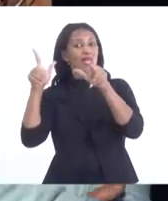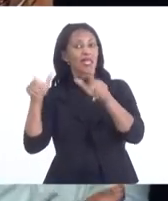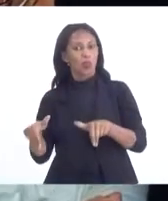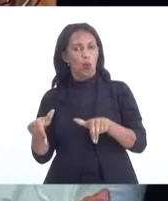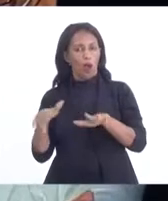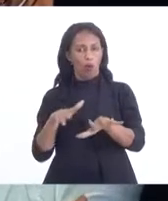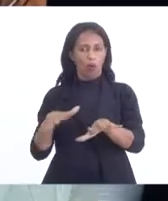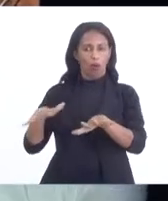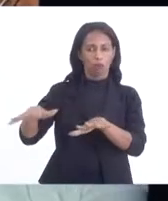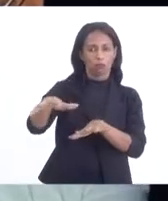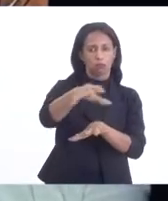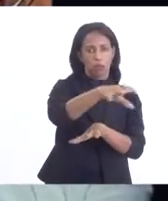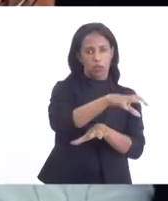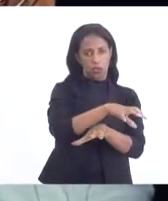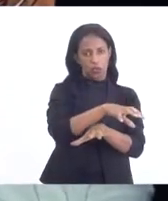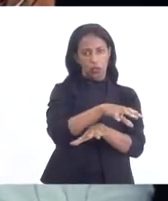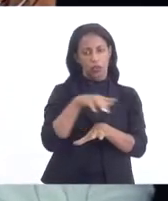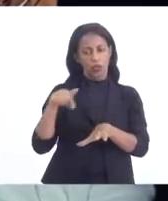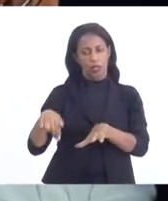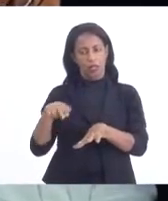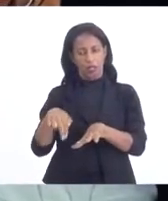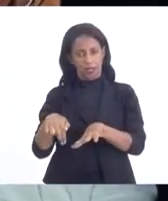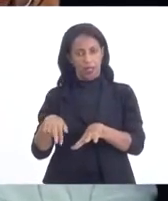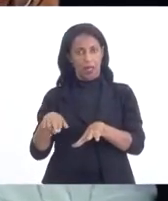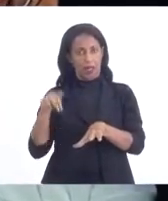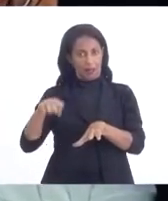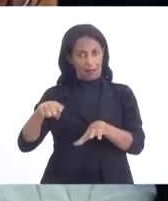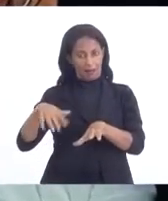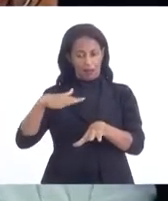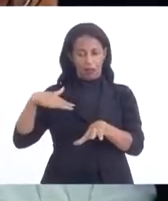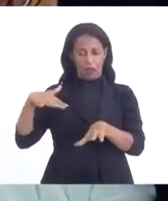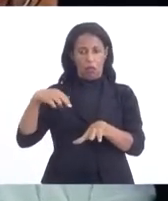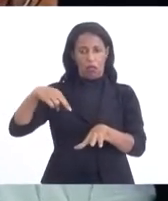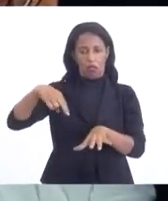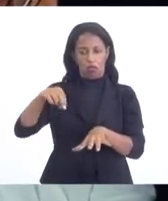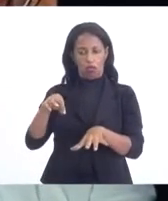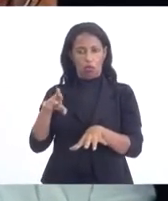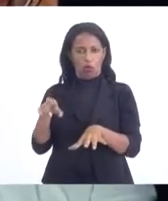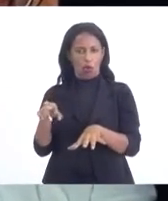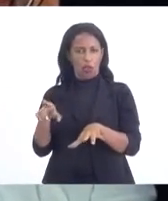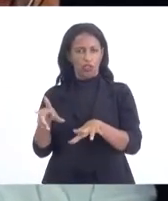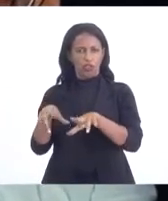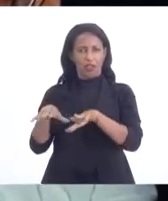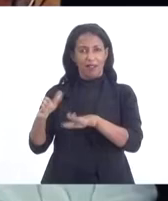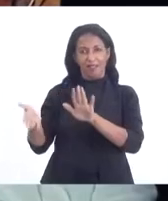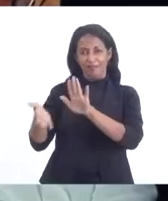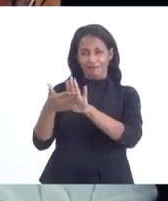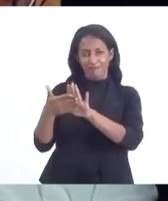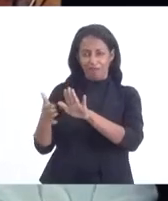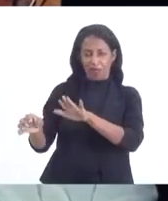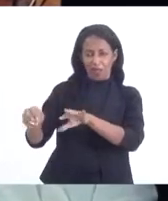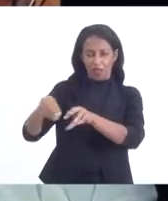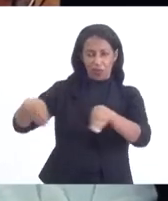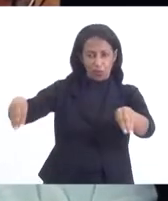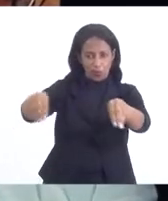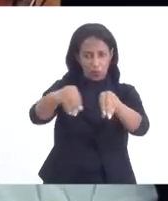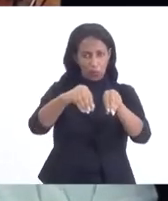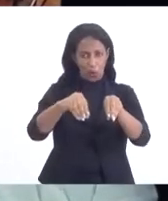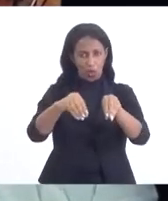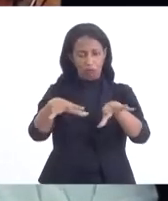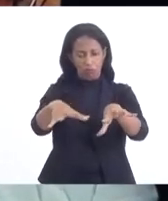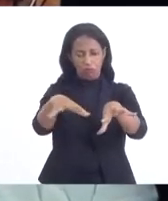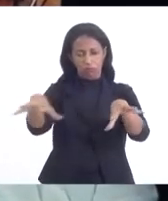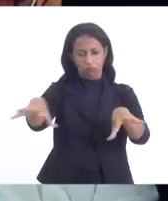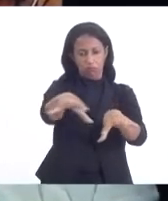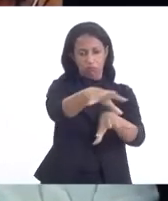das regiões do Noroeste. Aqui na região Norte, né? Não é tão, essa favorabilidade de solo não é igual a essa região